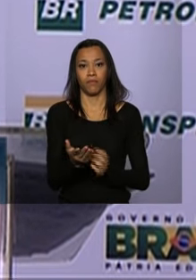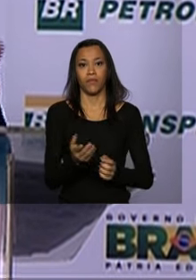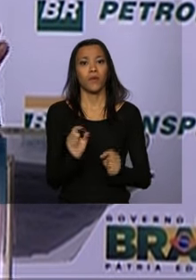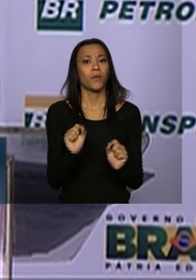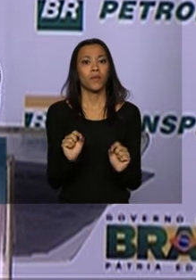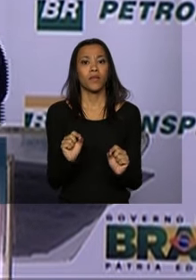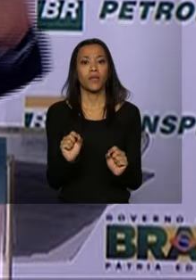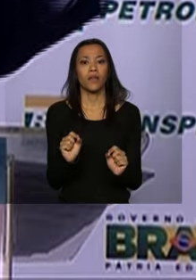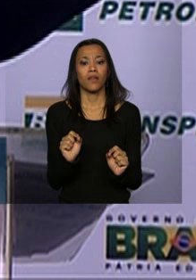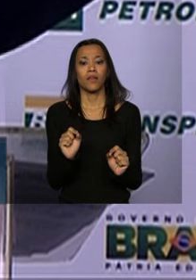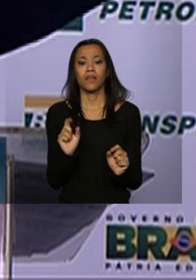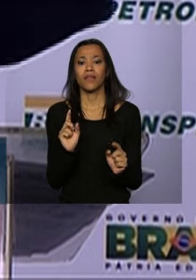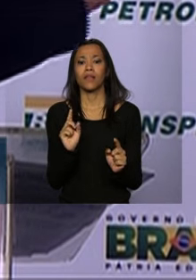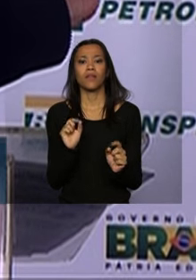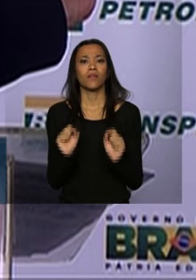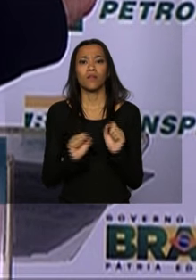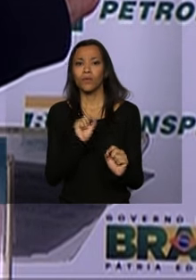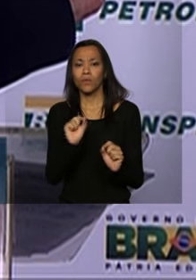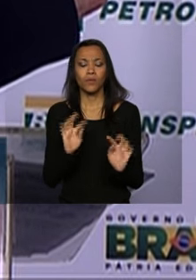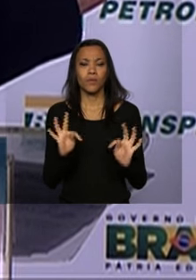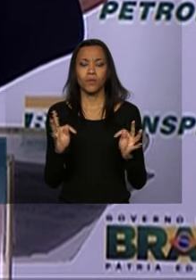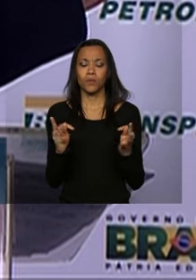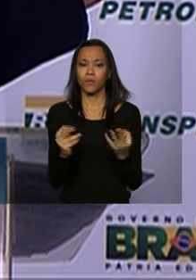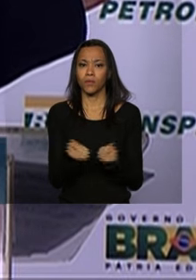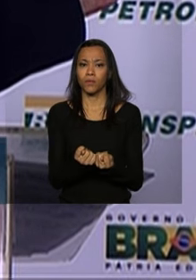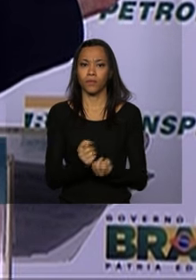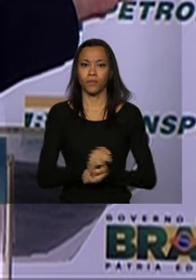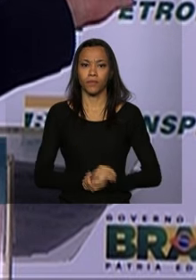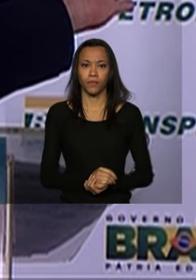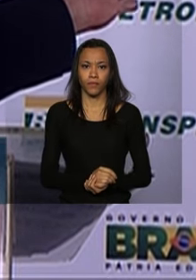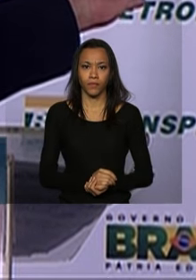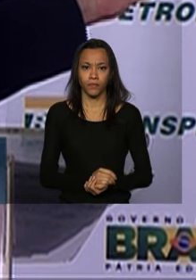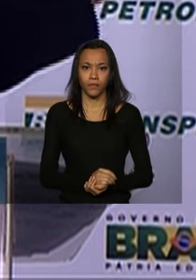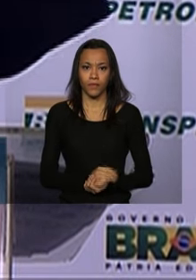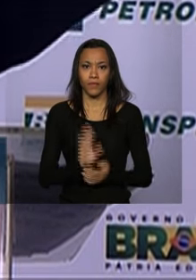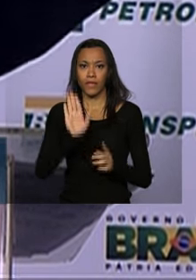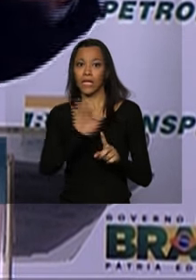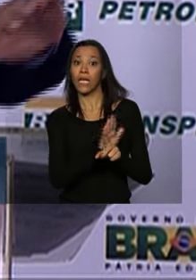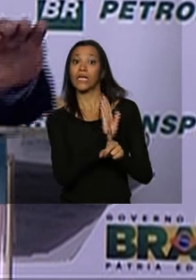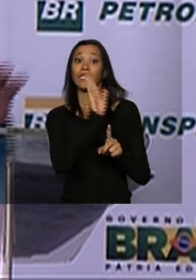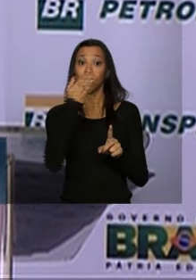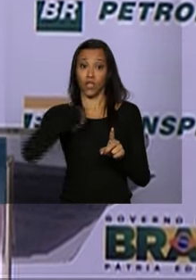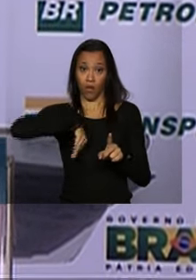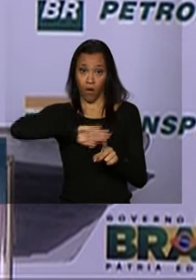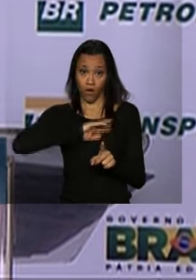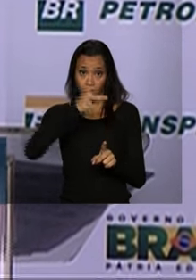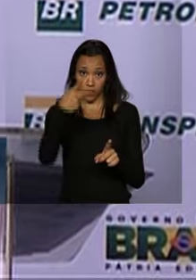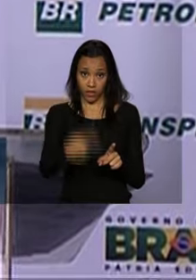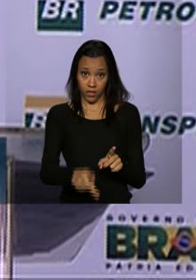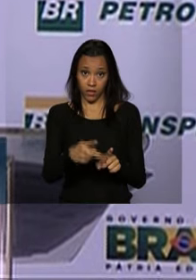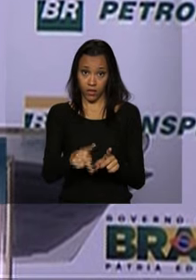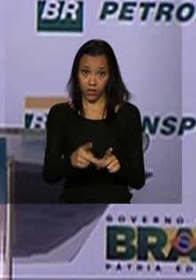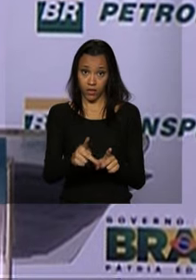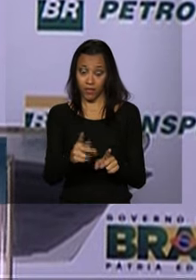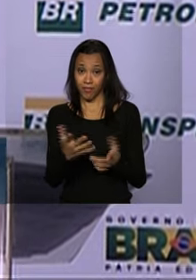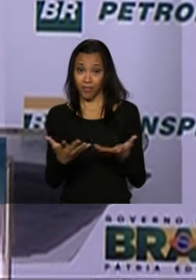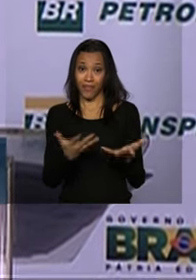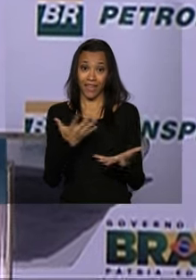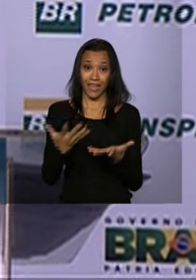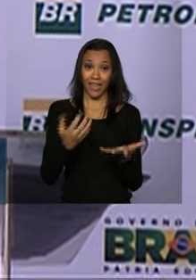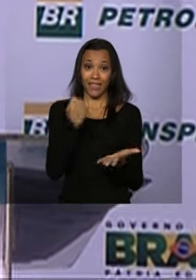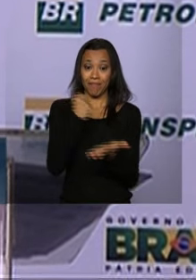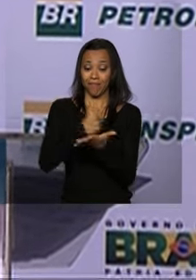está virando tudo para o Pacífico, e nós vamos ficar à deriva daqui a pouco com